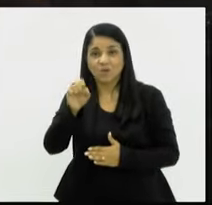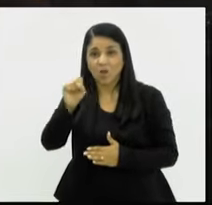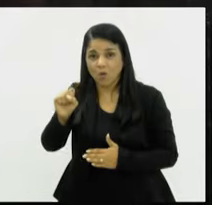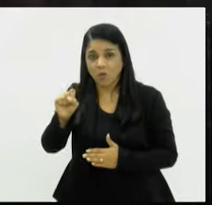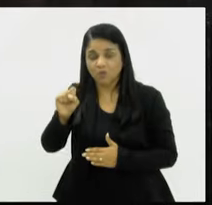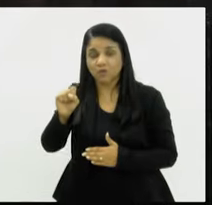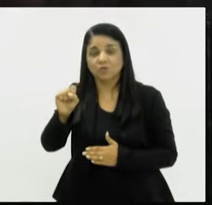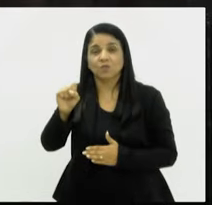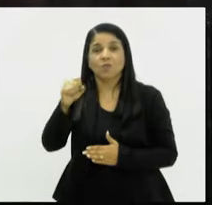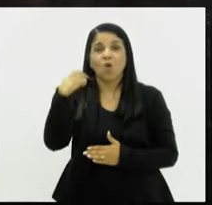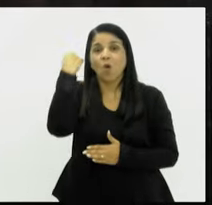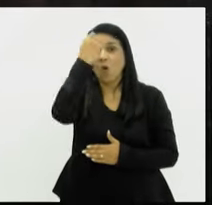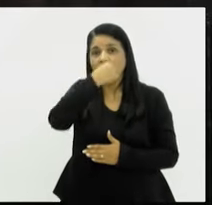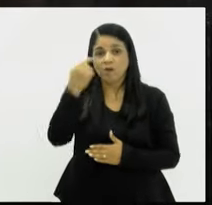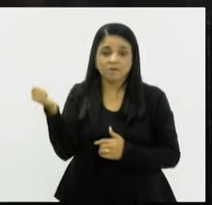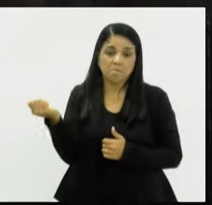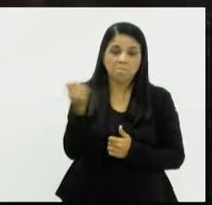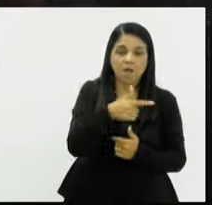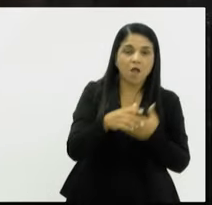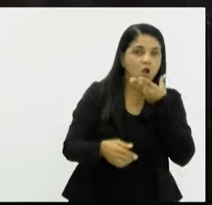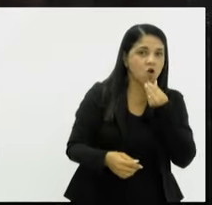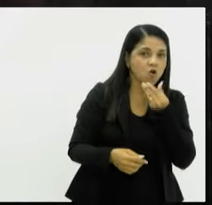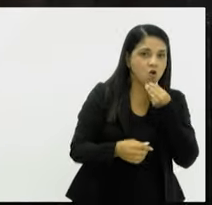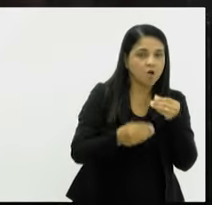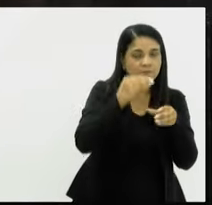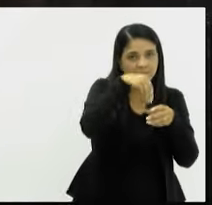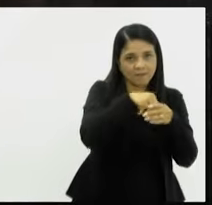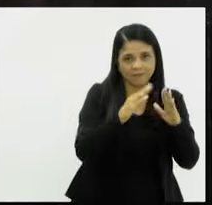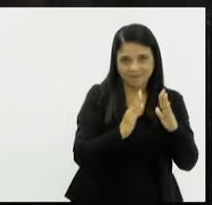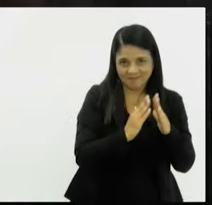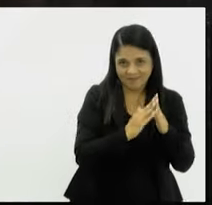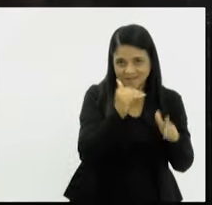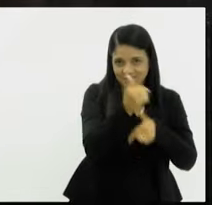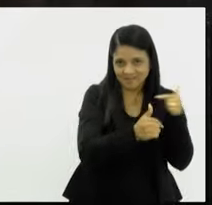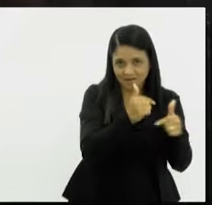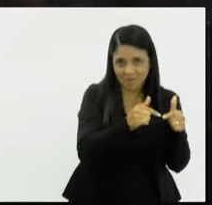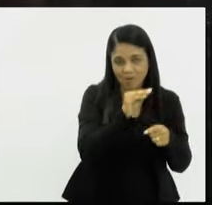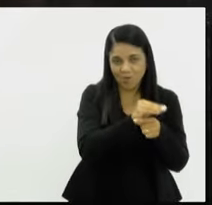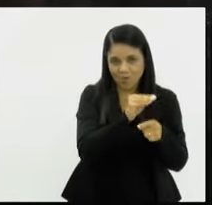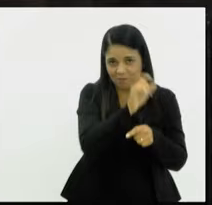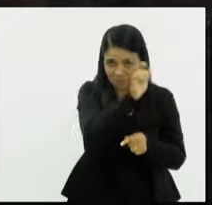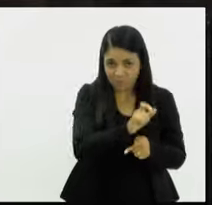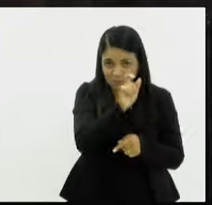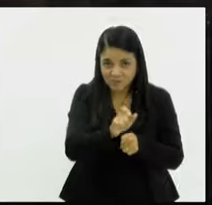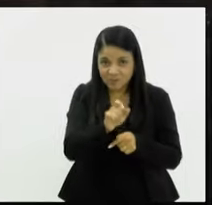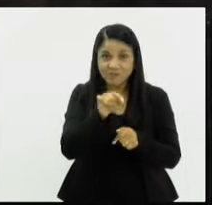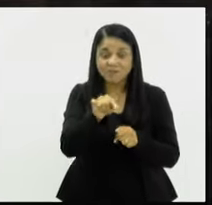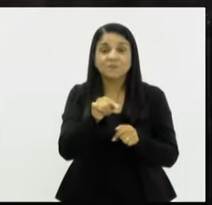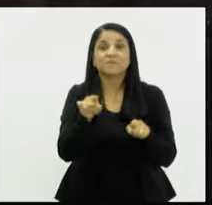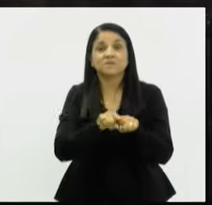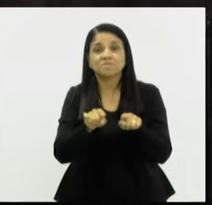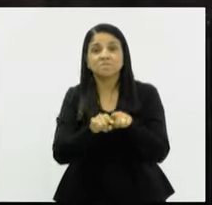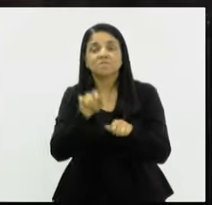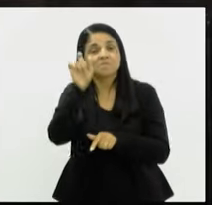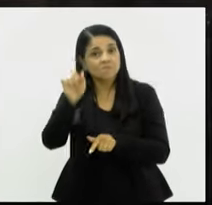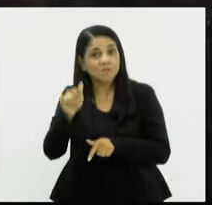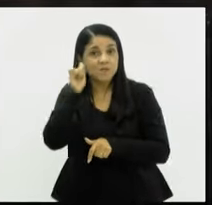mais do que os homens ocupados aos afazeres domésticos e com cuidados de pessoas. Além disso, as